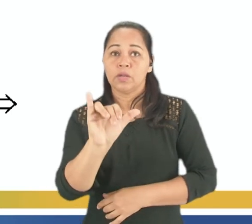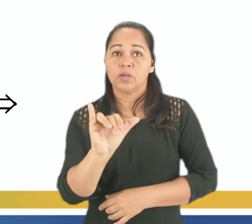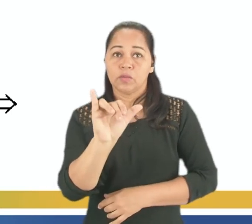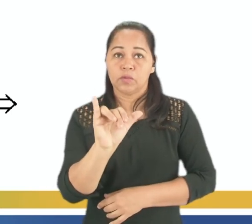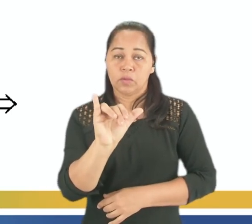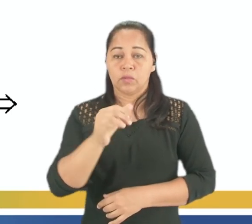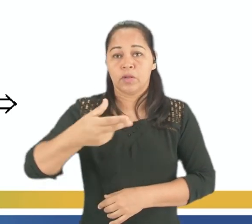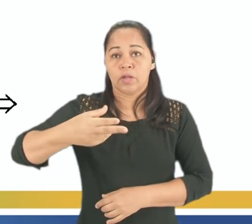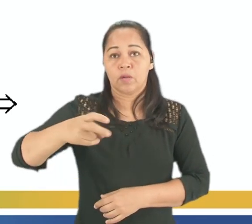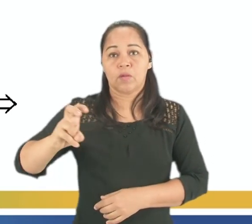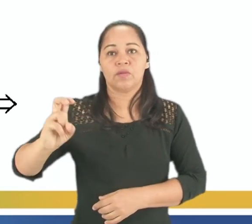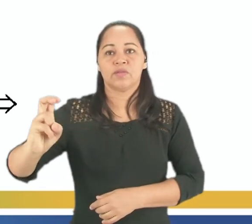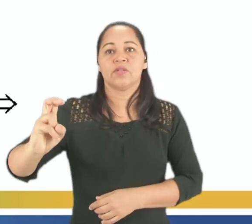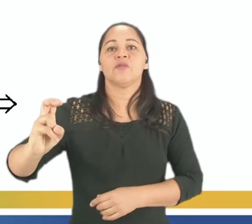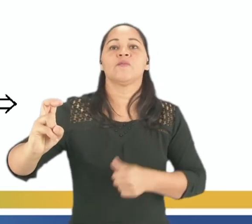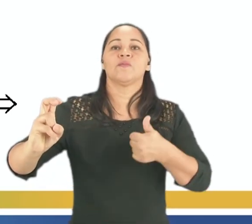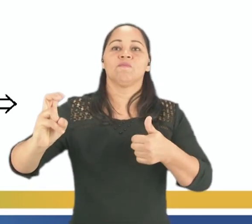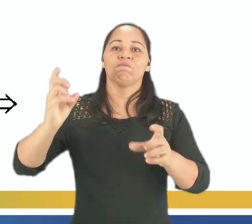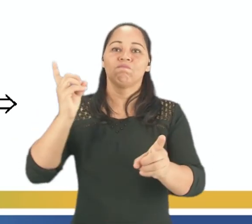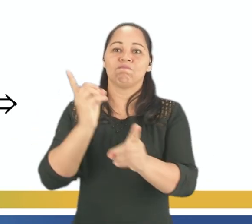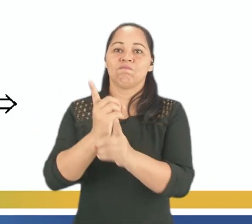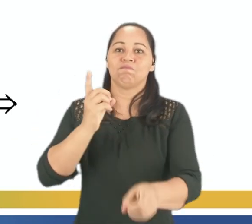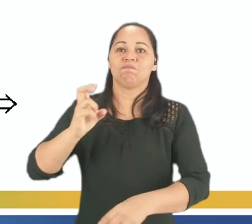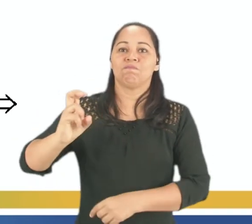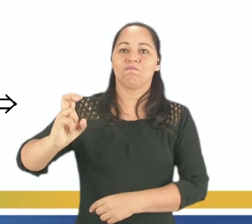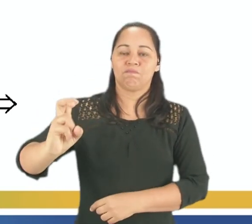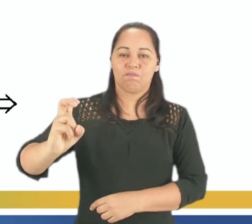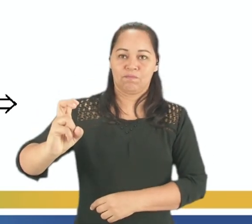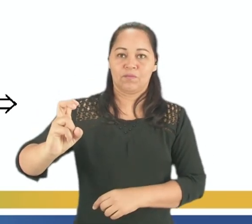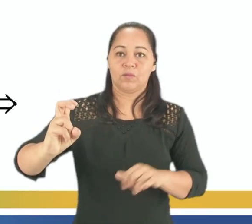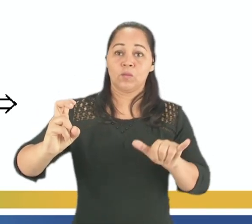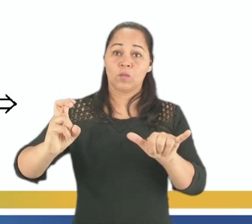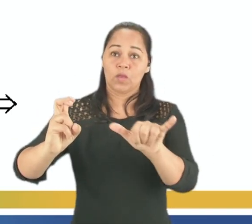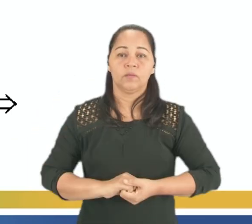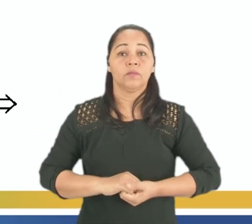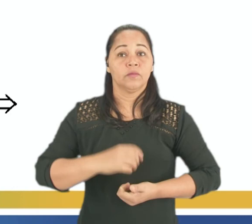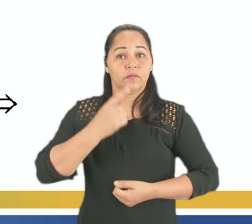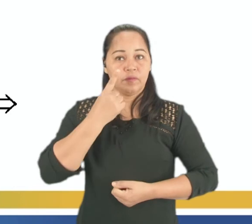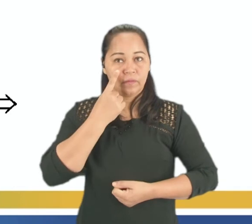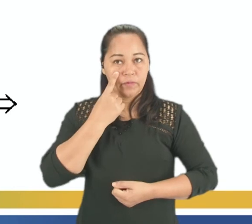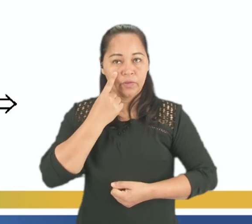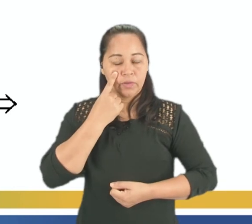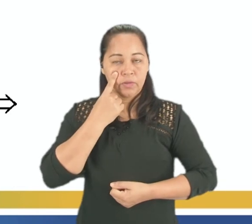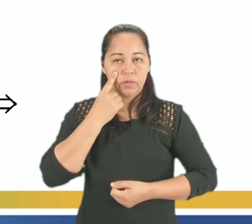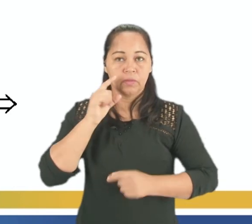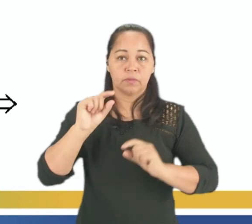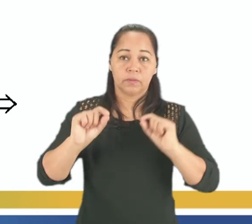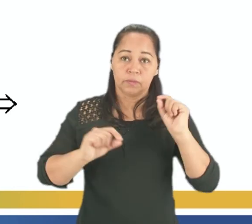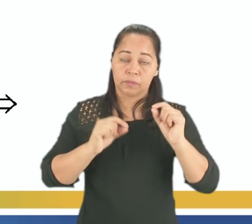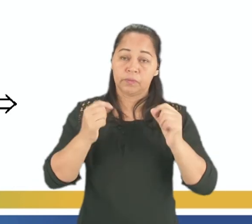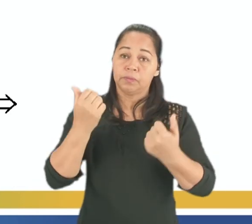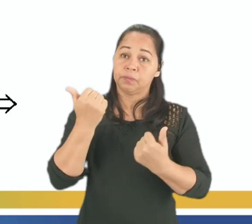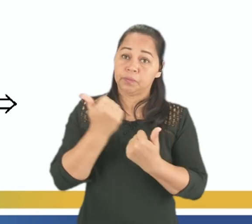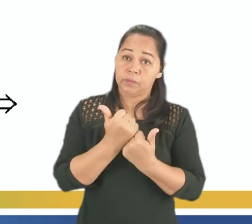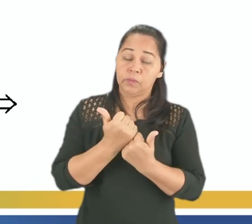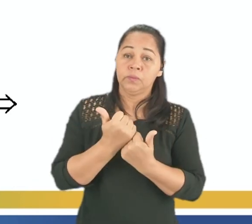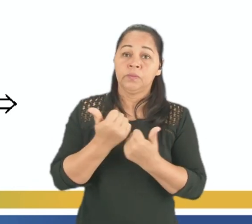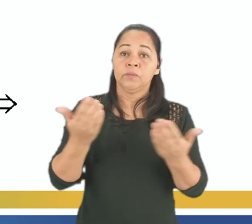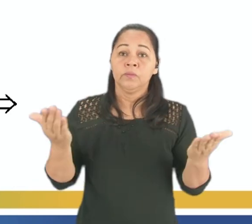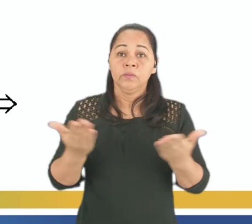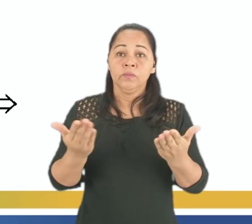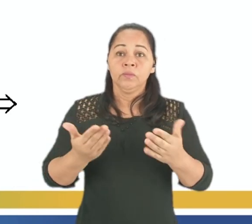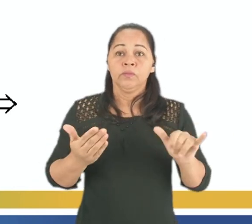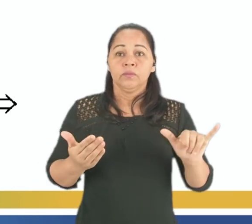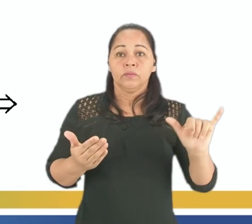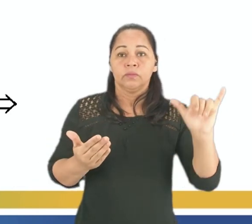então, que encontramos o resultado da incógnita y. Observe que nós substituiremos, então, esse valor de